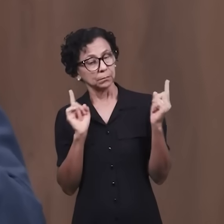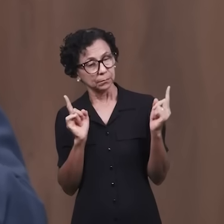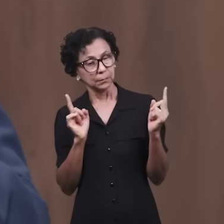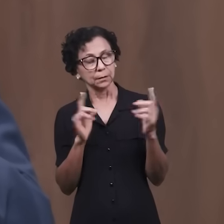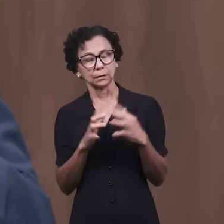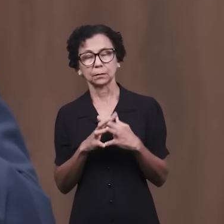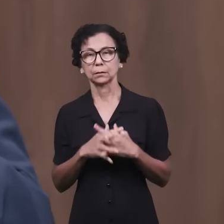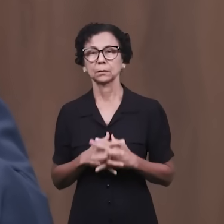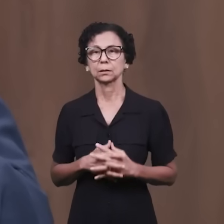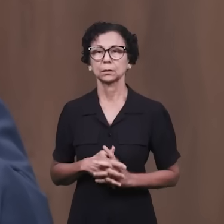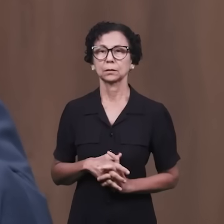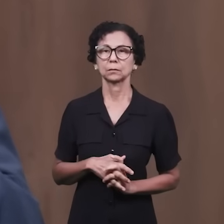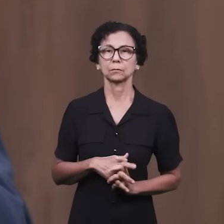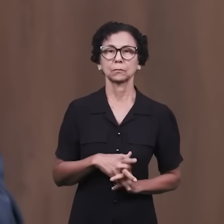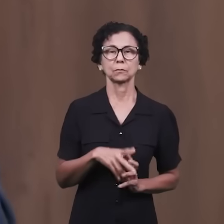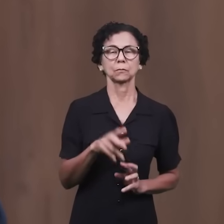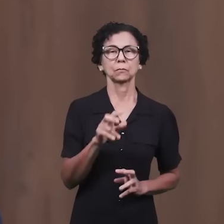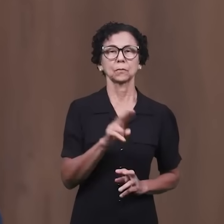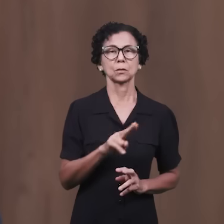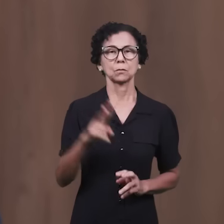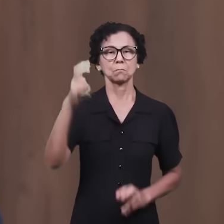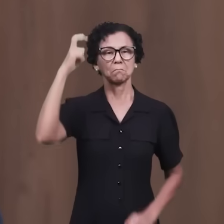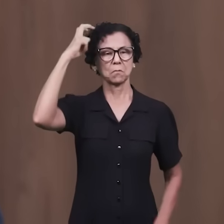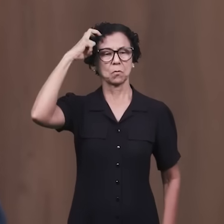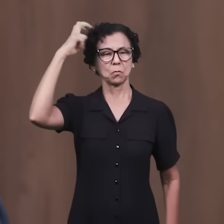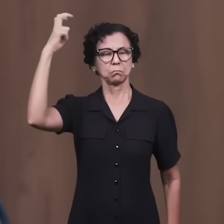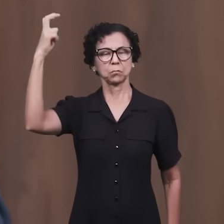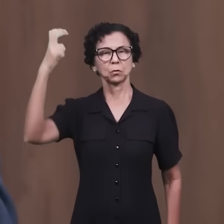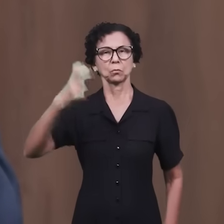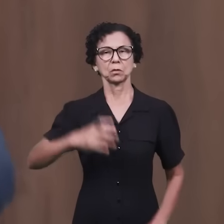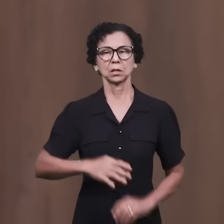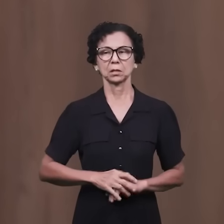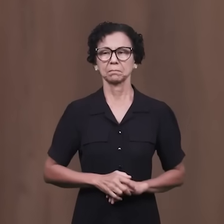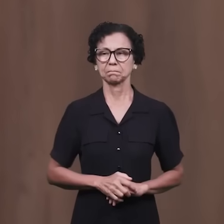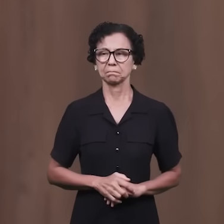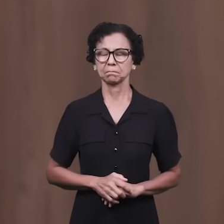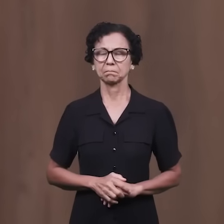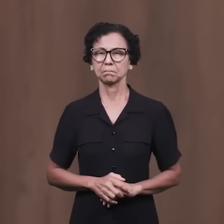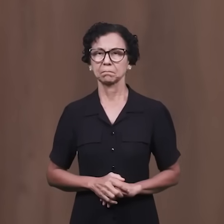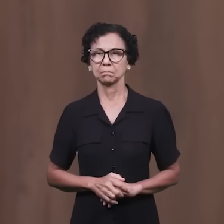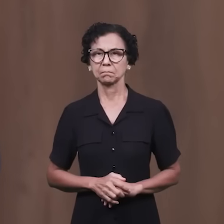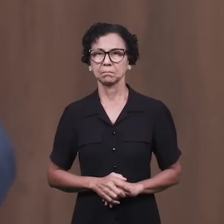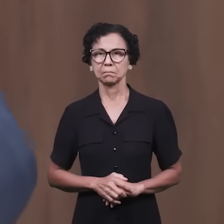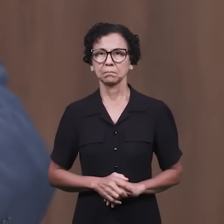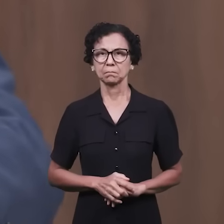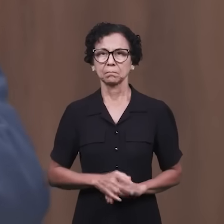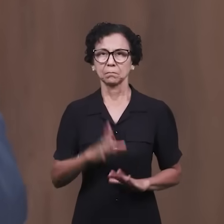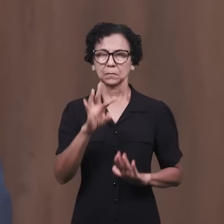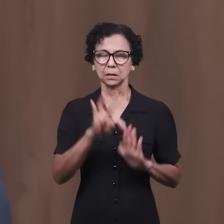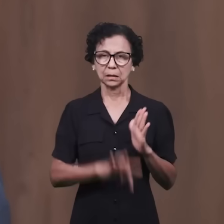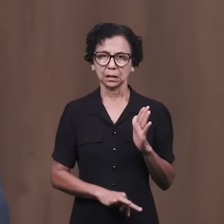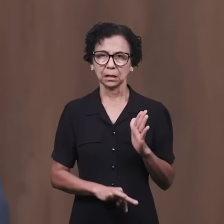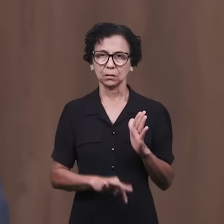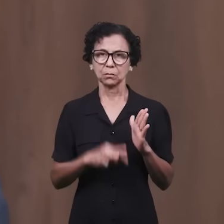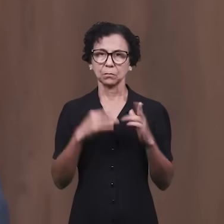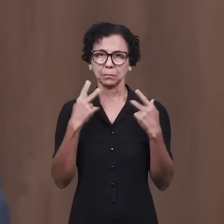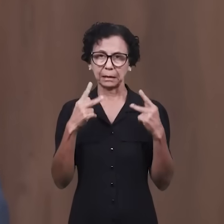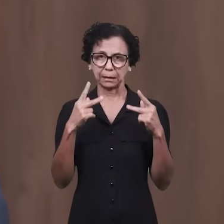intelectualmente, academicamente, para falar naquele texto, mas você foi buscar para aquele momento